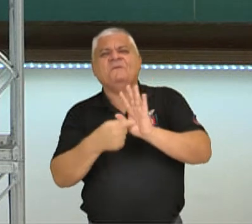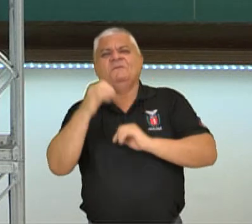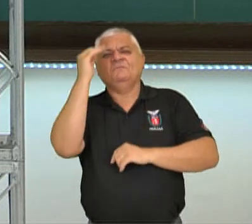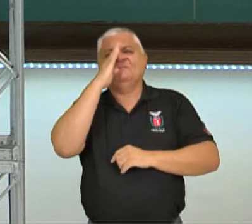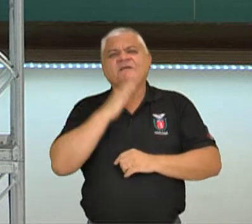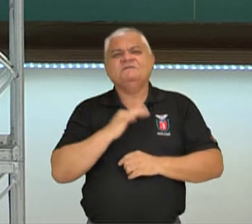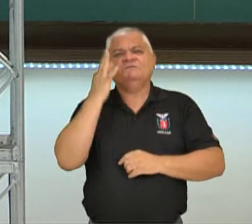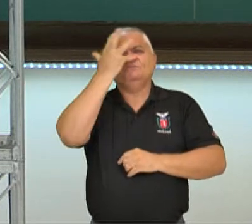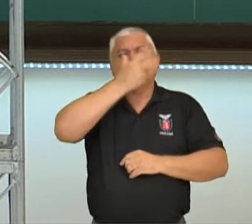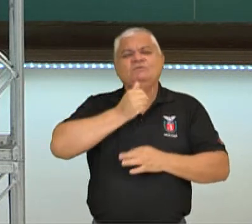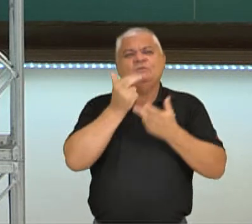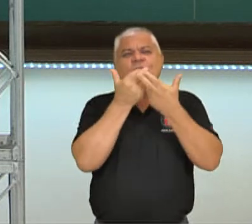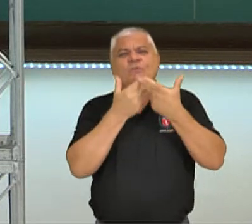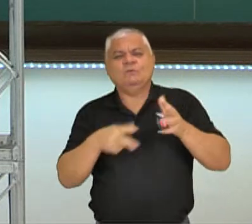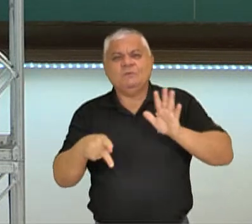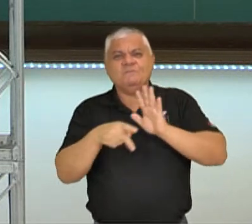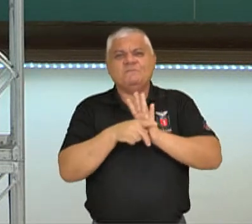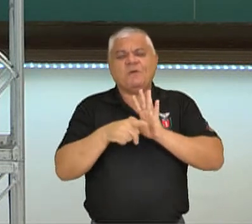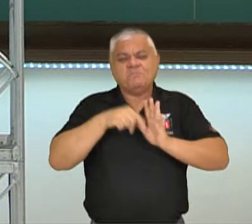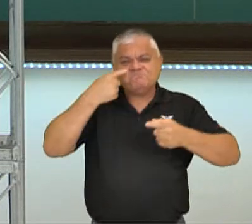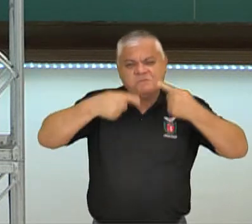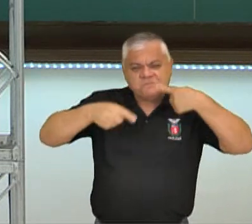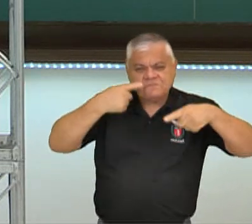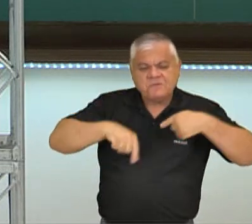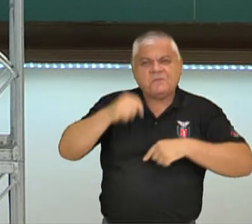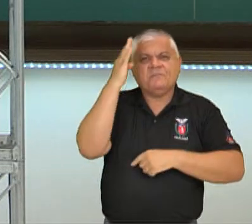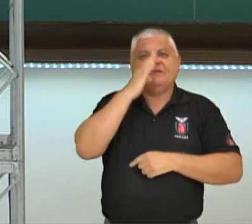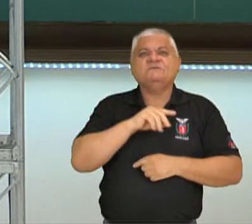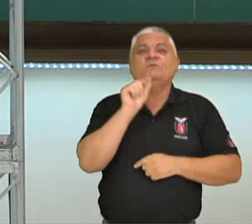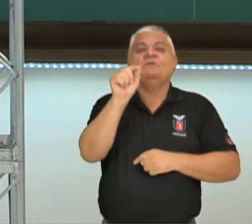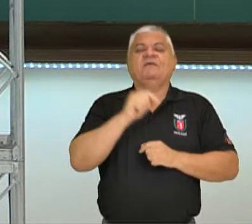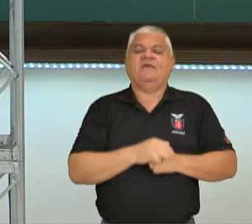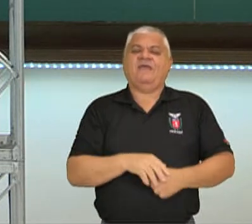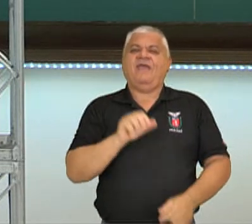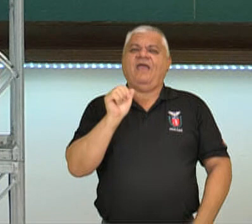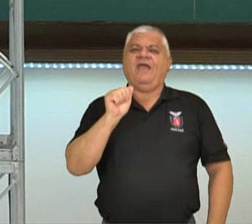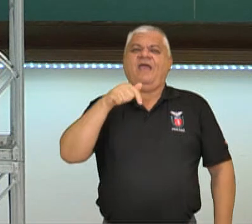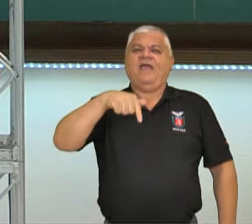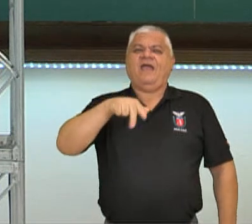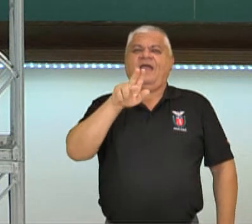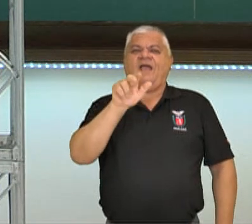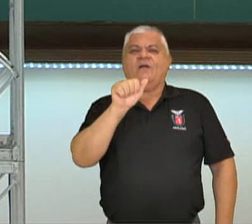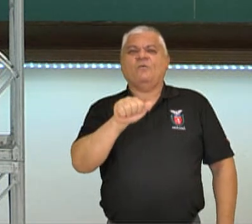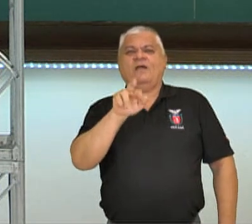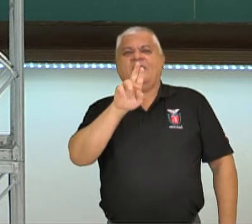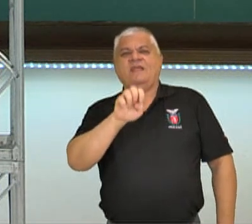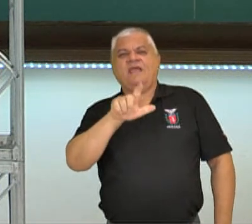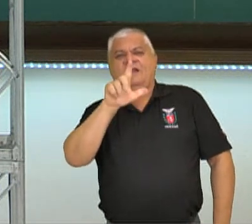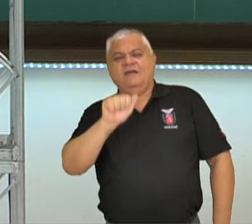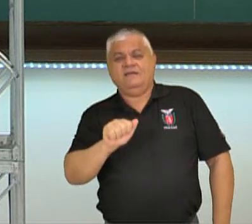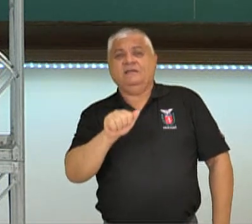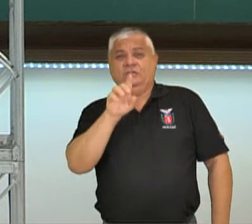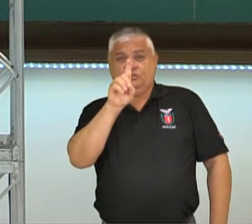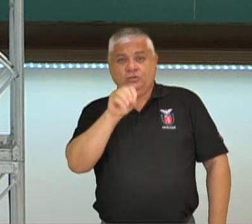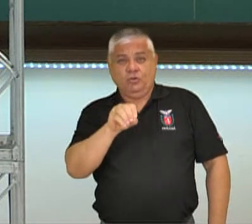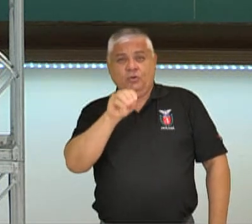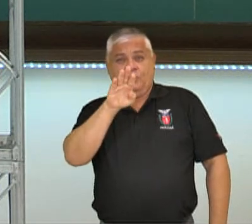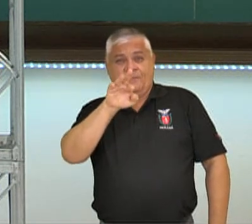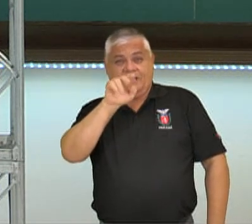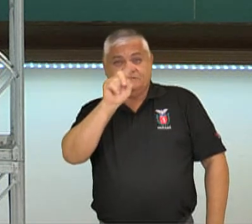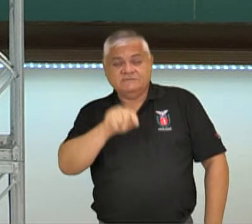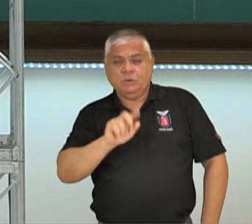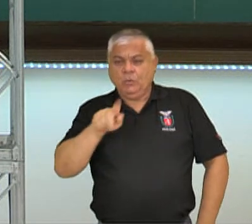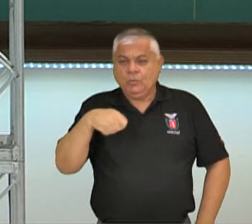Brasil, daquilo que se encontra no Brasil, chamada Aquarela do Brasil, né? Então a Aquarela do Brasil fala do